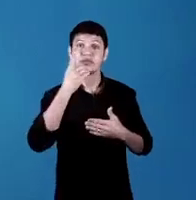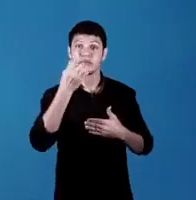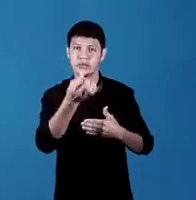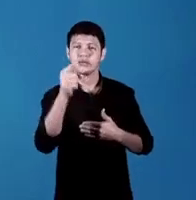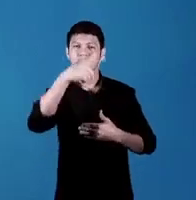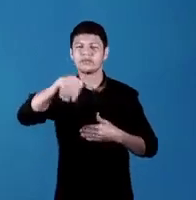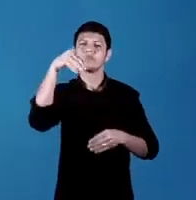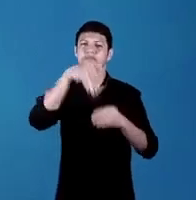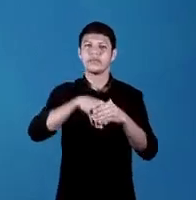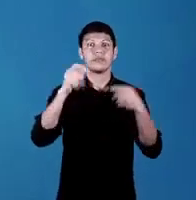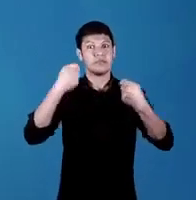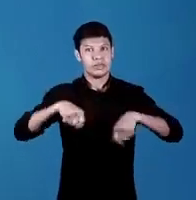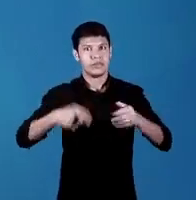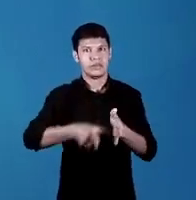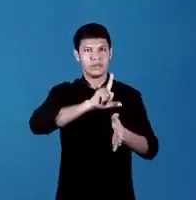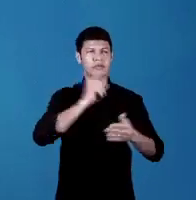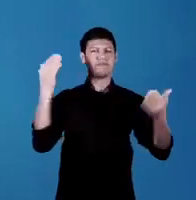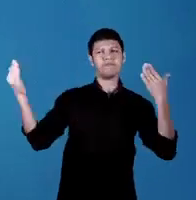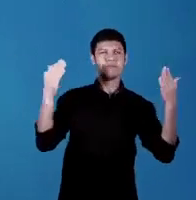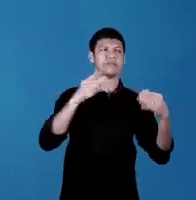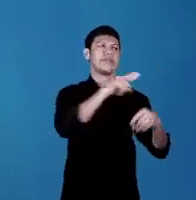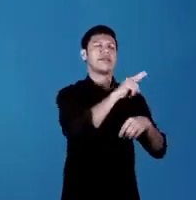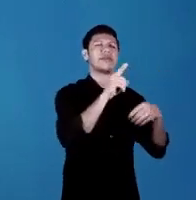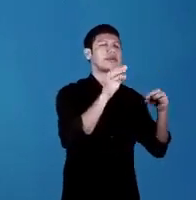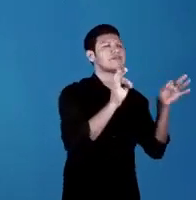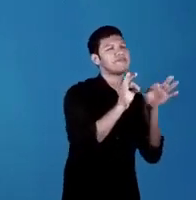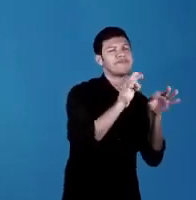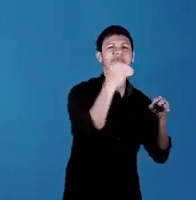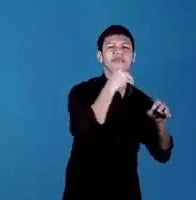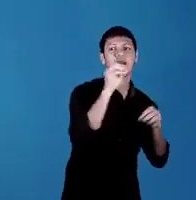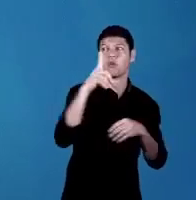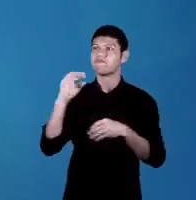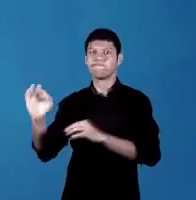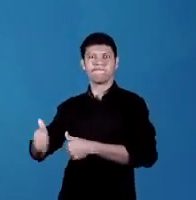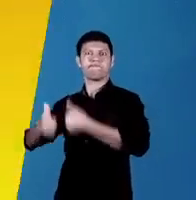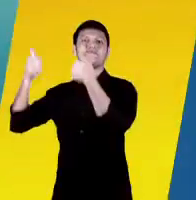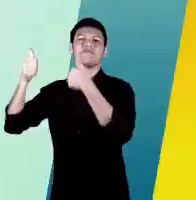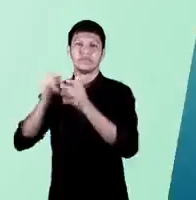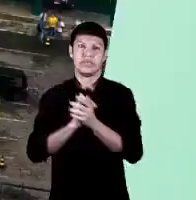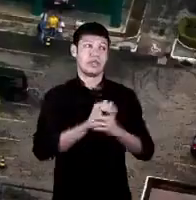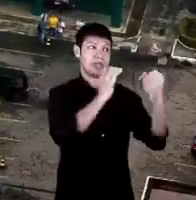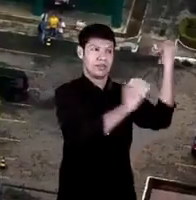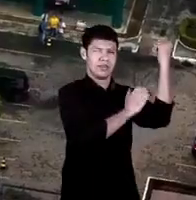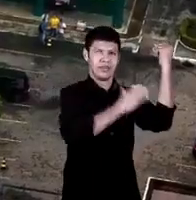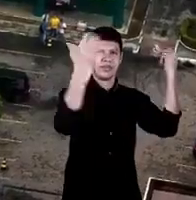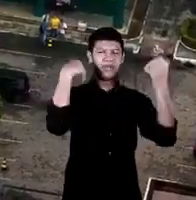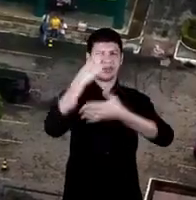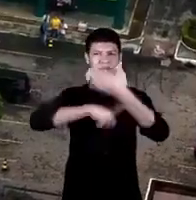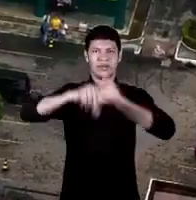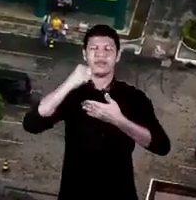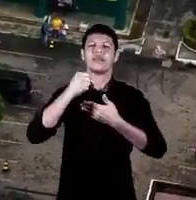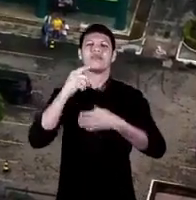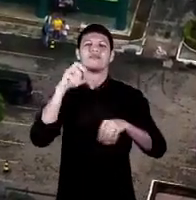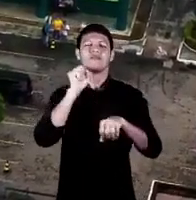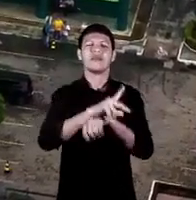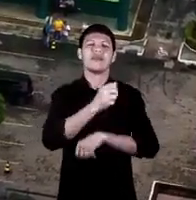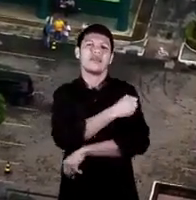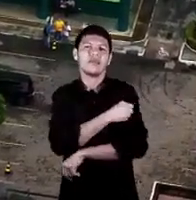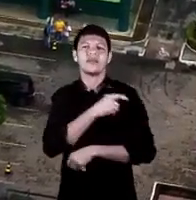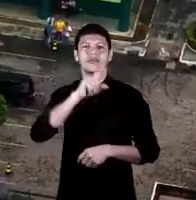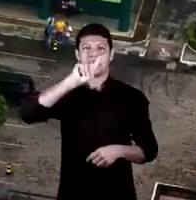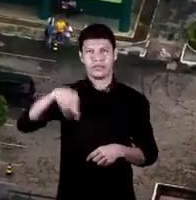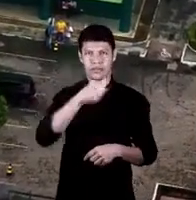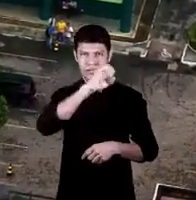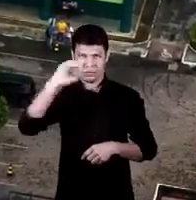Dia 6 você vai decidir. Uma arrumadinha ou o Amazonas do tamanho do seu sonho? Amazonino deixou a UEA com